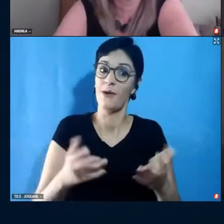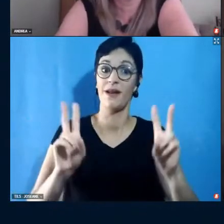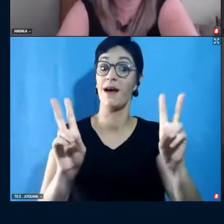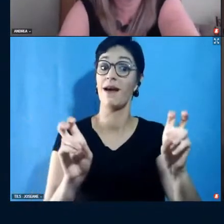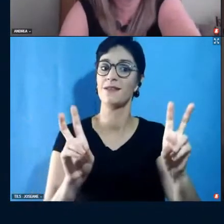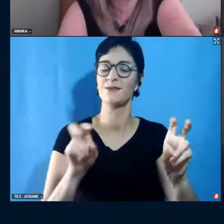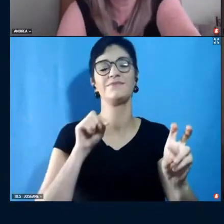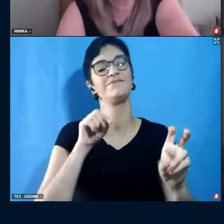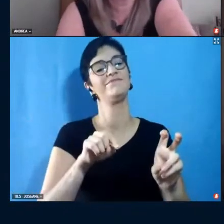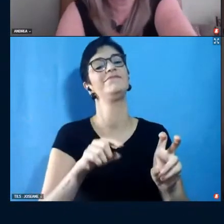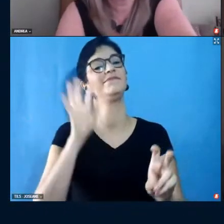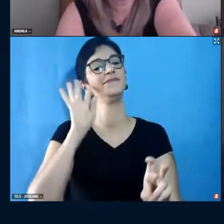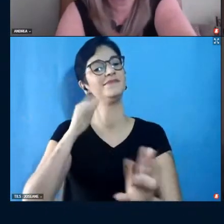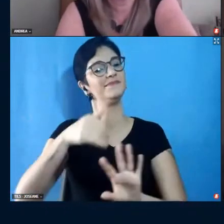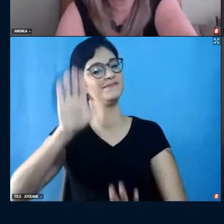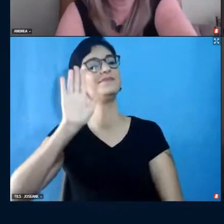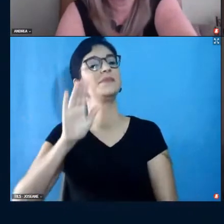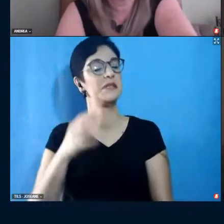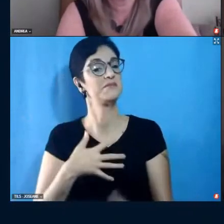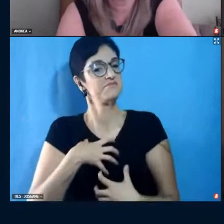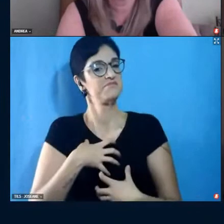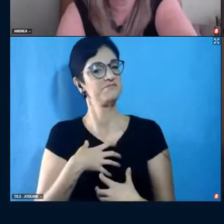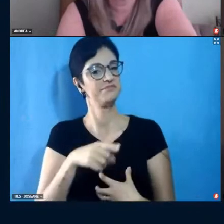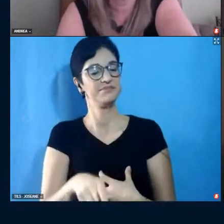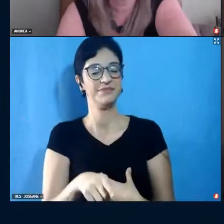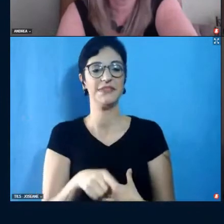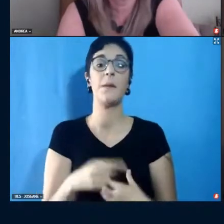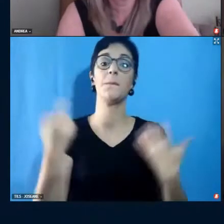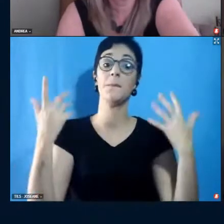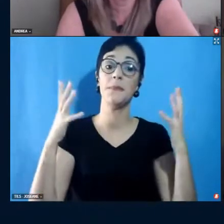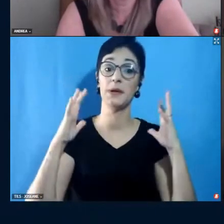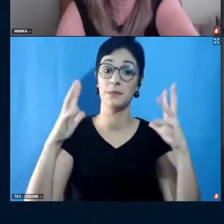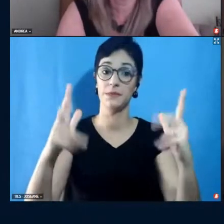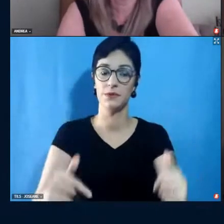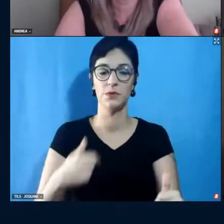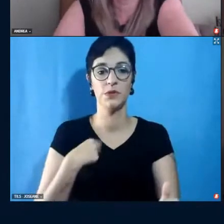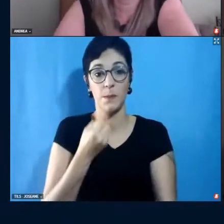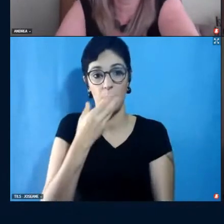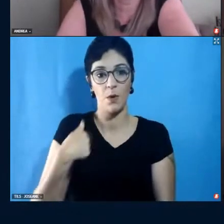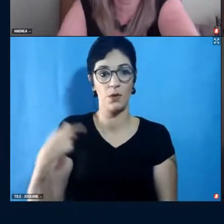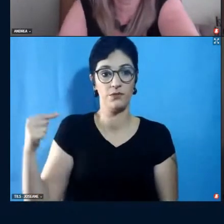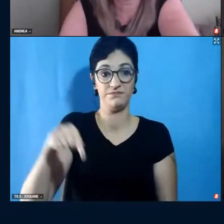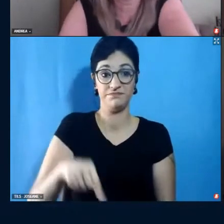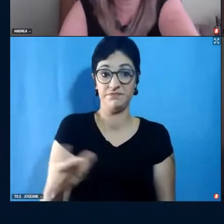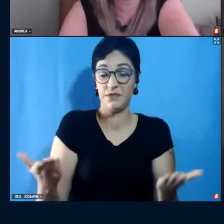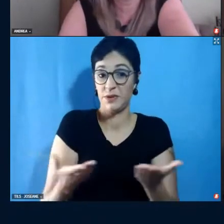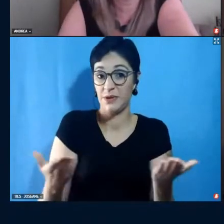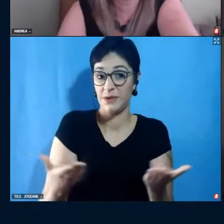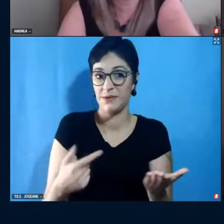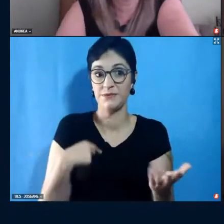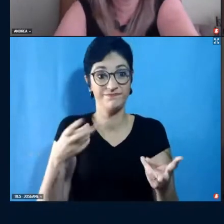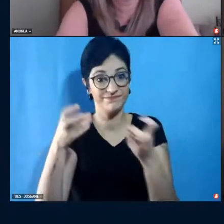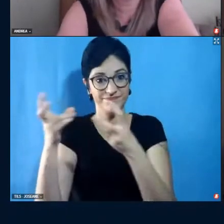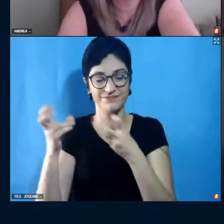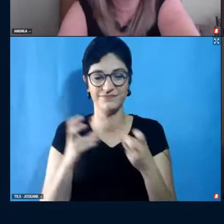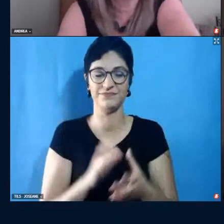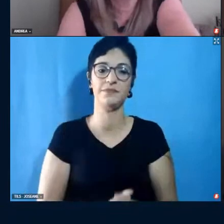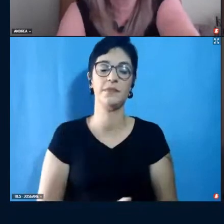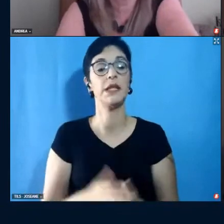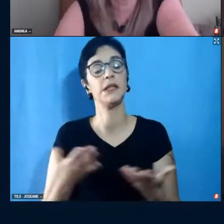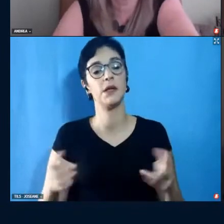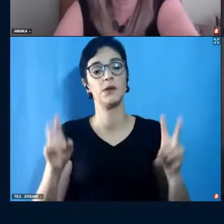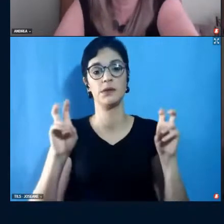parabéns a todos, é muito bom estar aqui e constatar isso. E o tema dessa sala é compartilhando saberes